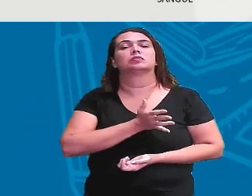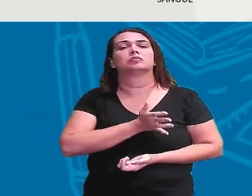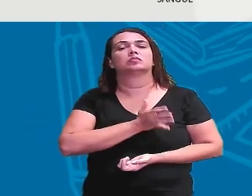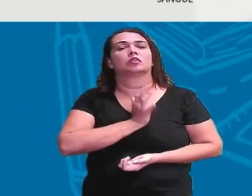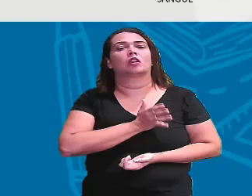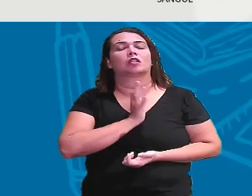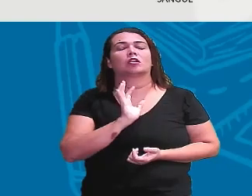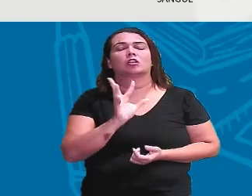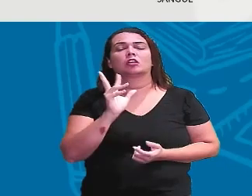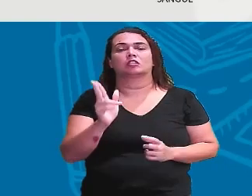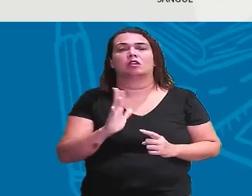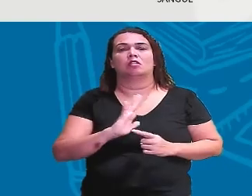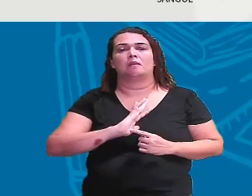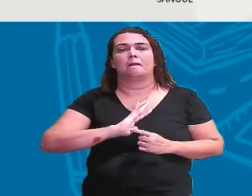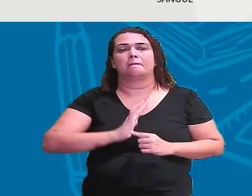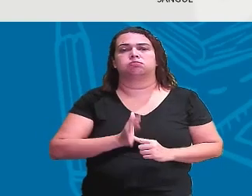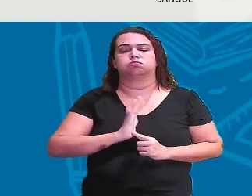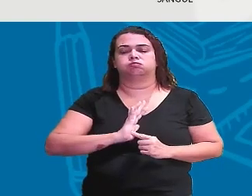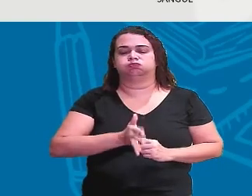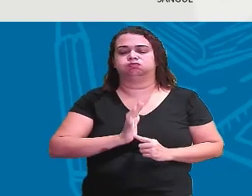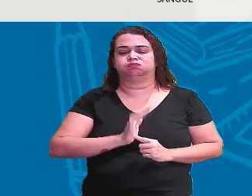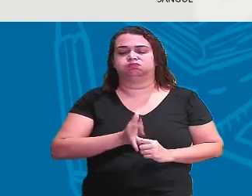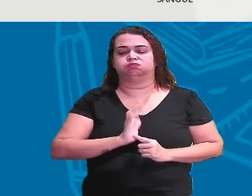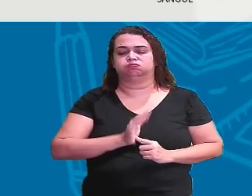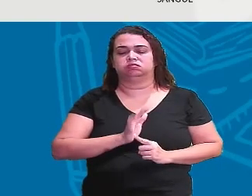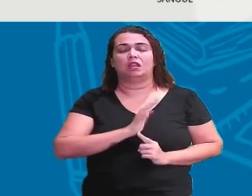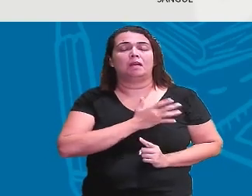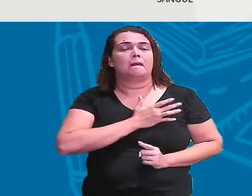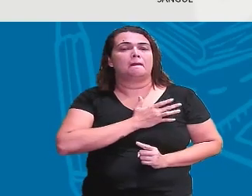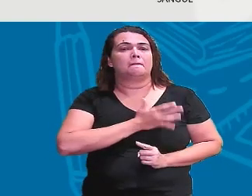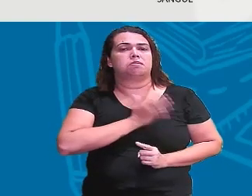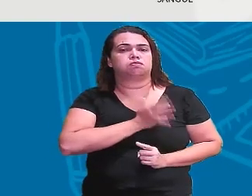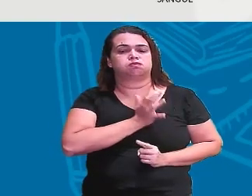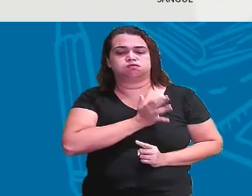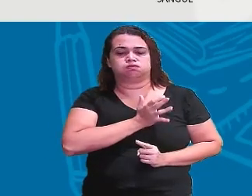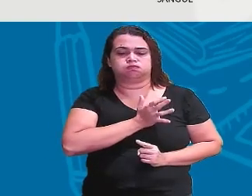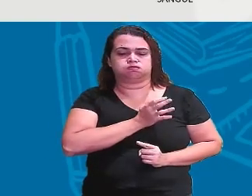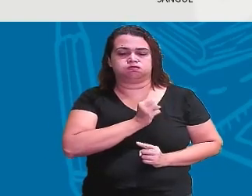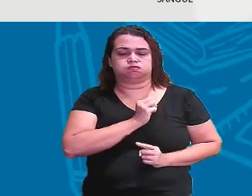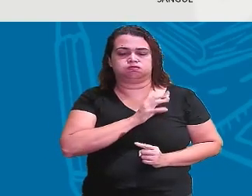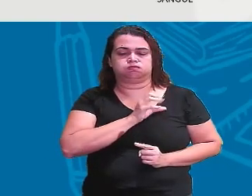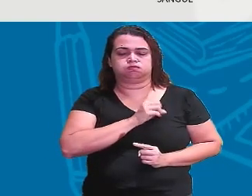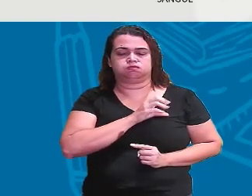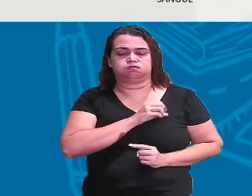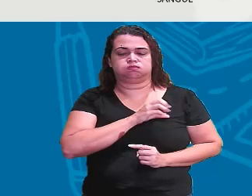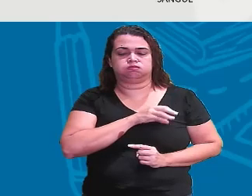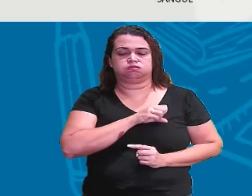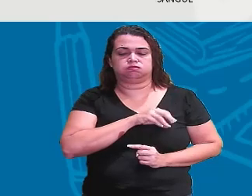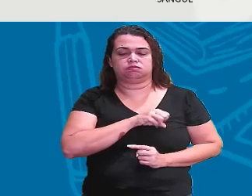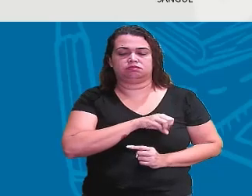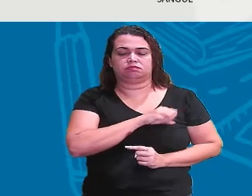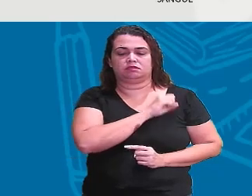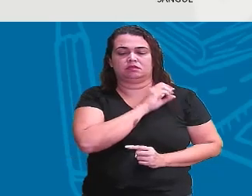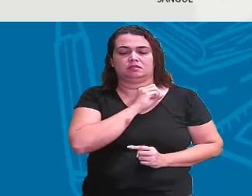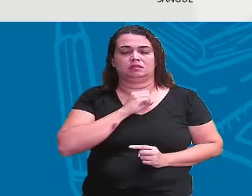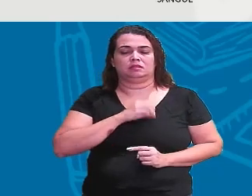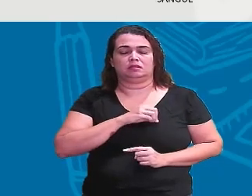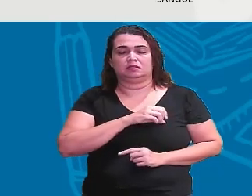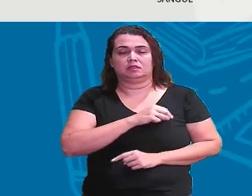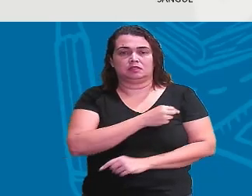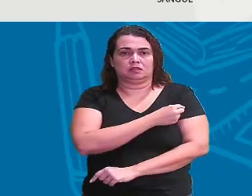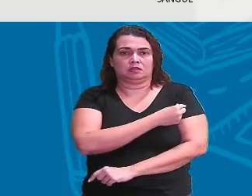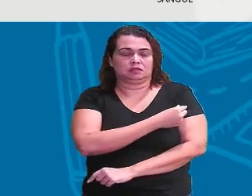é a bomba muscular que vai estar impulsionando todo o sangue, né? E os vasos, né,